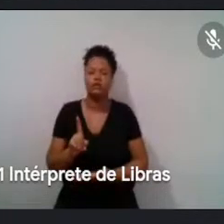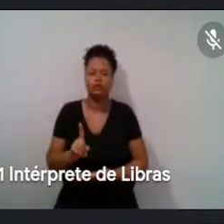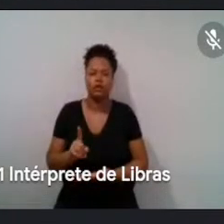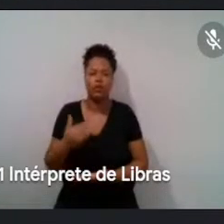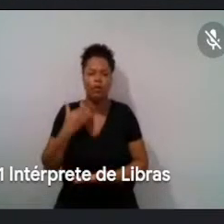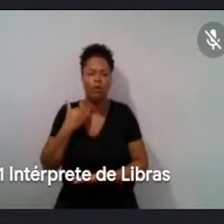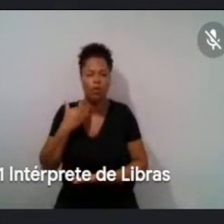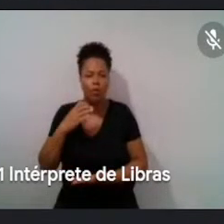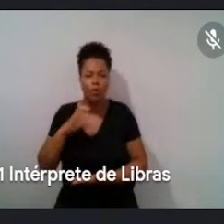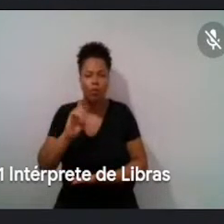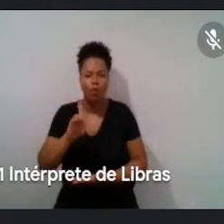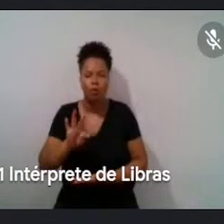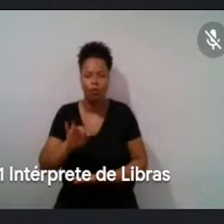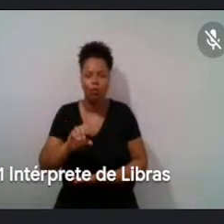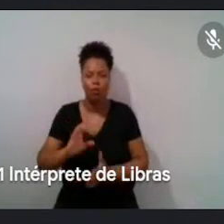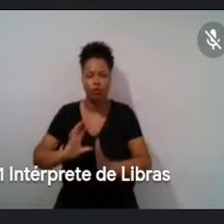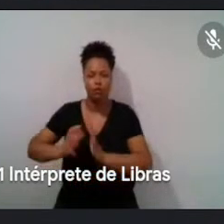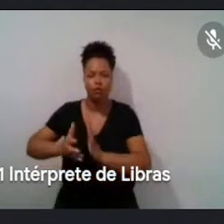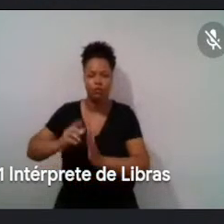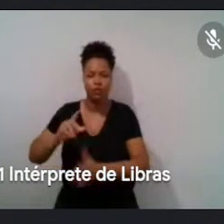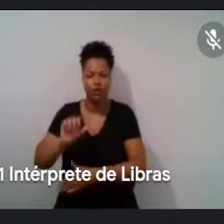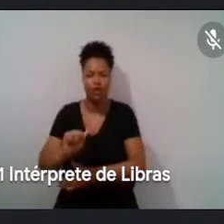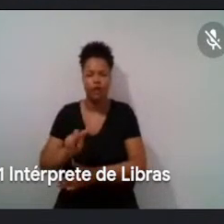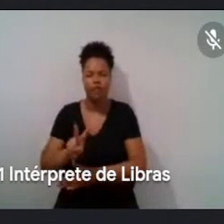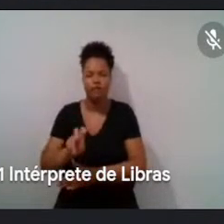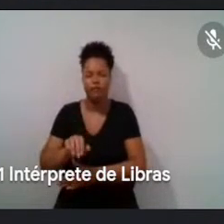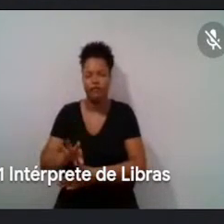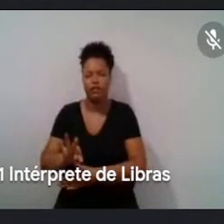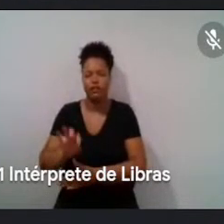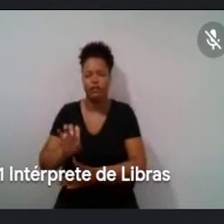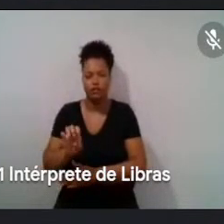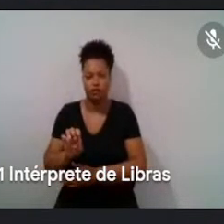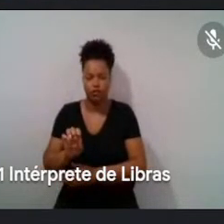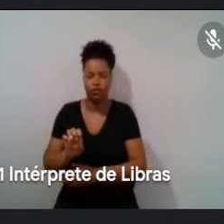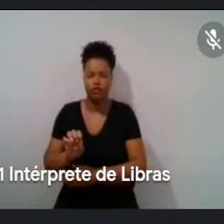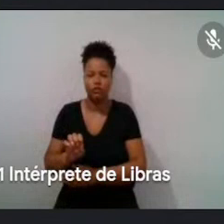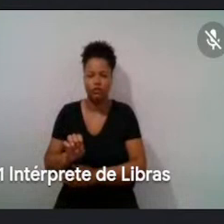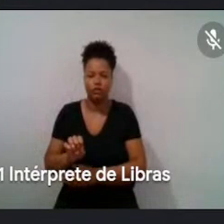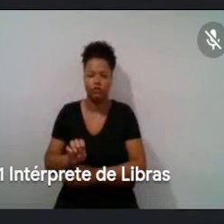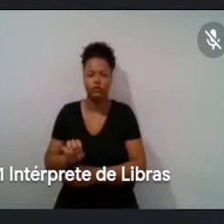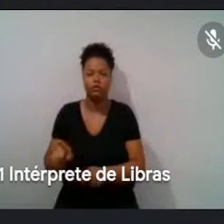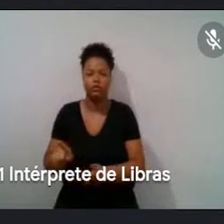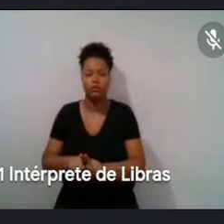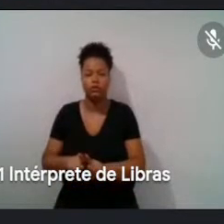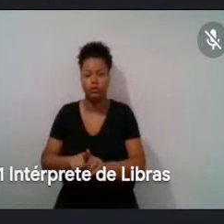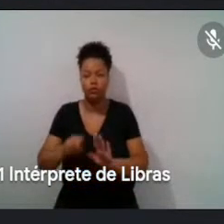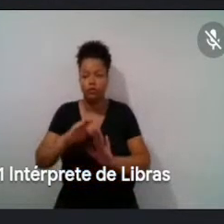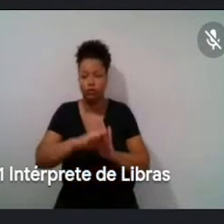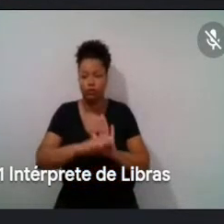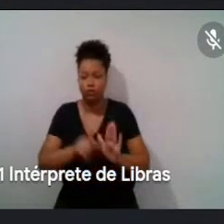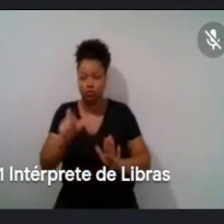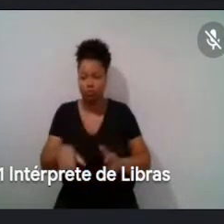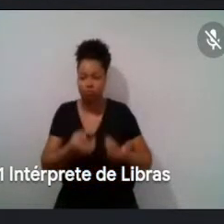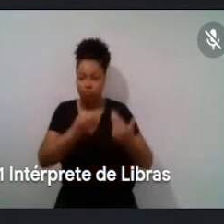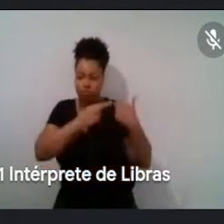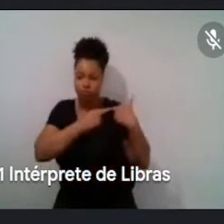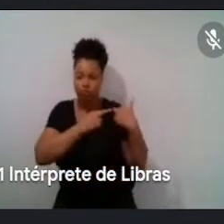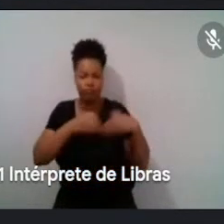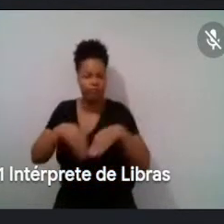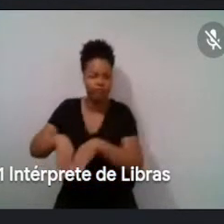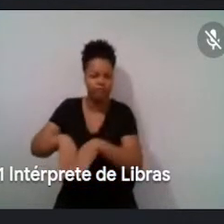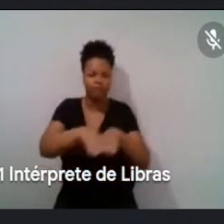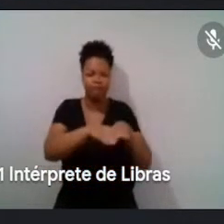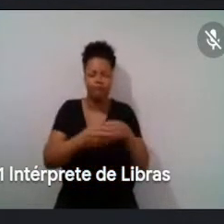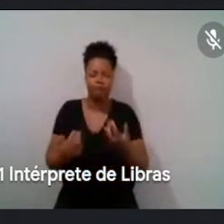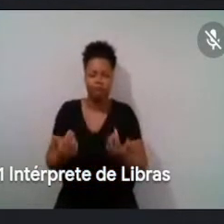órgão de direção estadual do Partido Avante Tocantins, nos termos do voto do relator, por unanimidade.